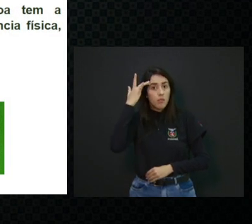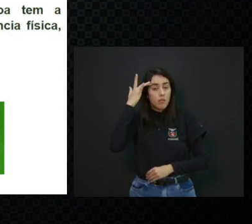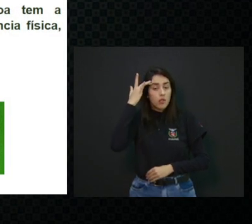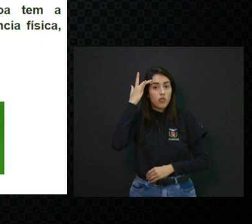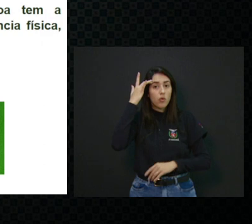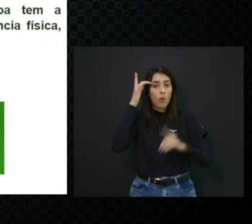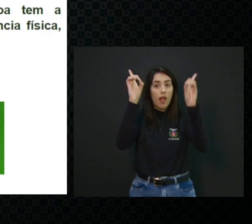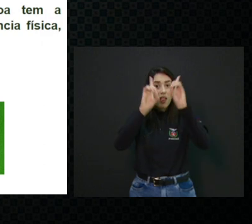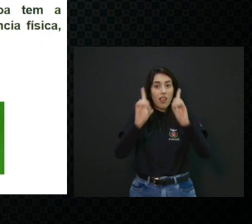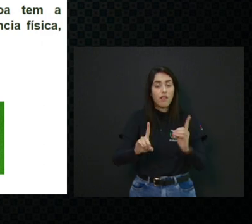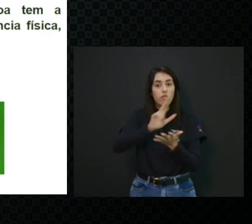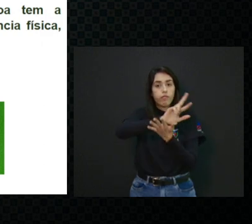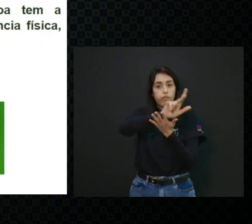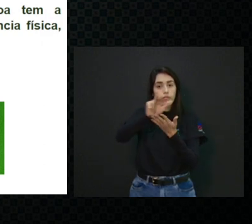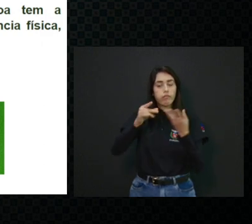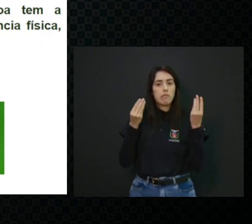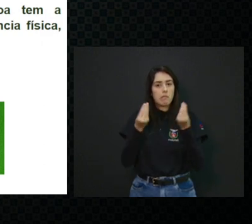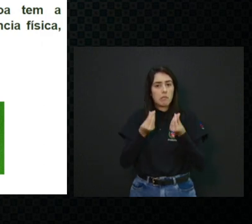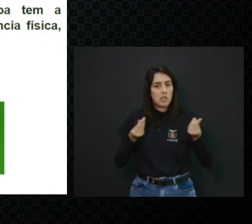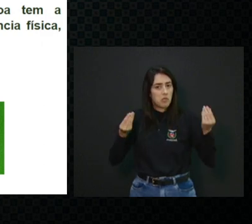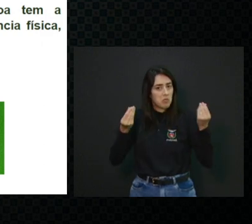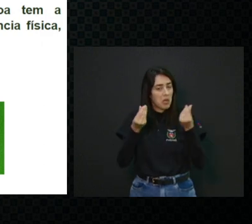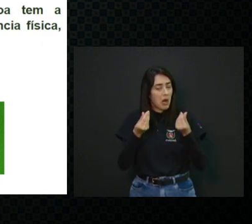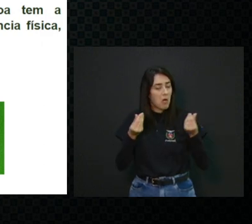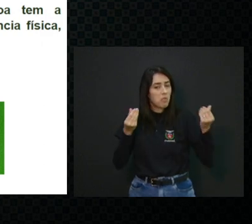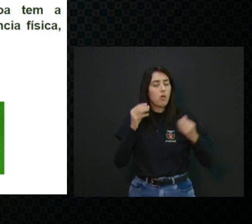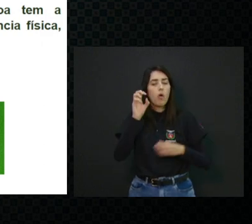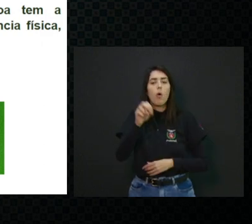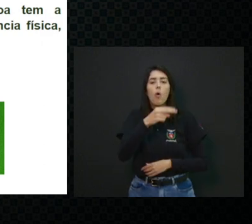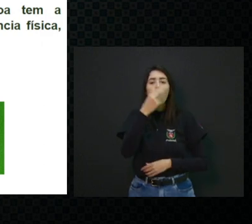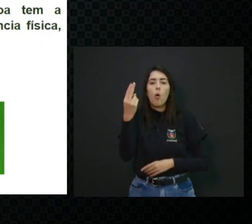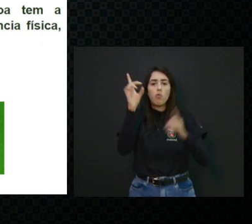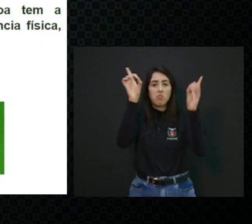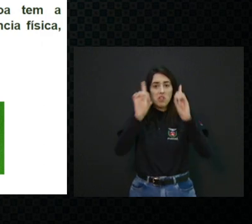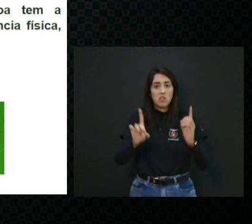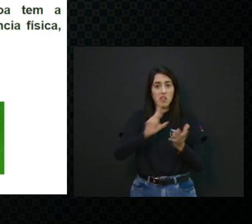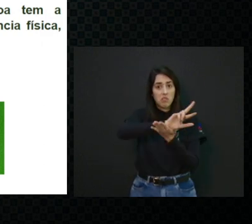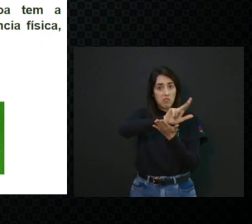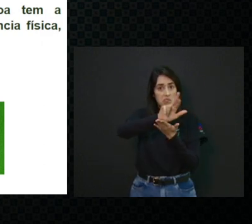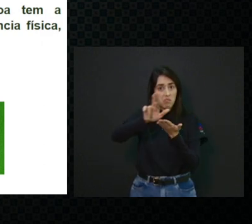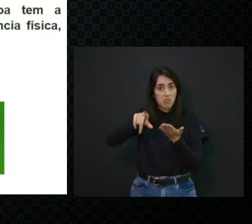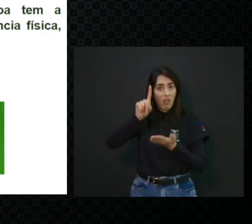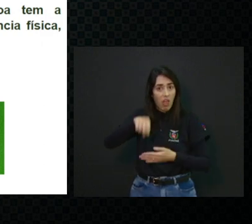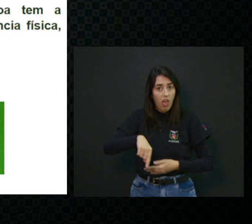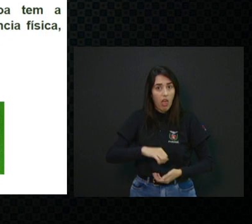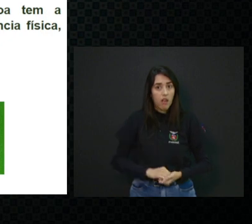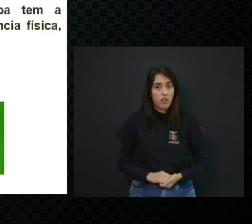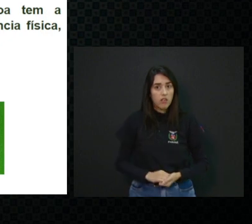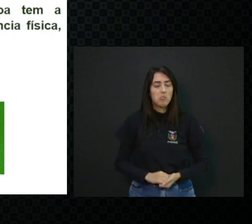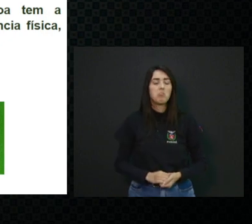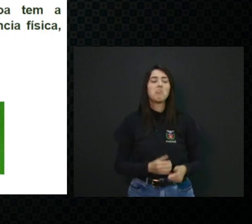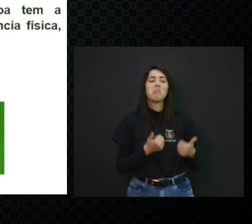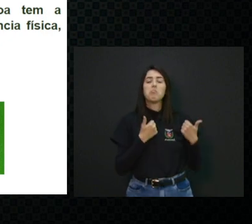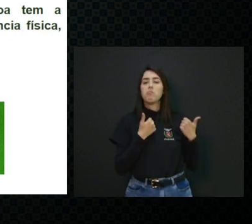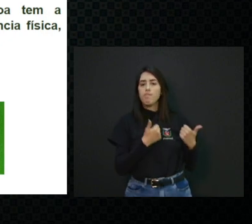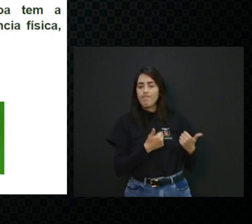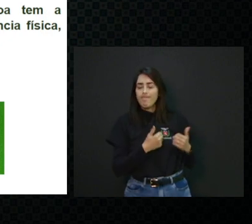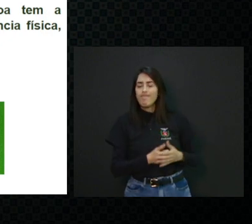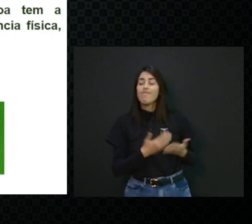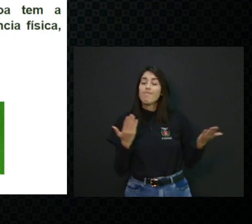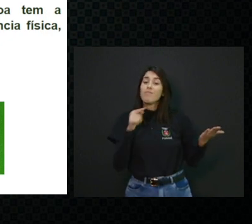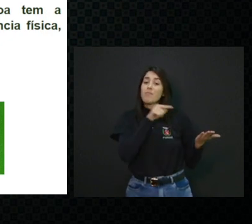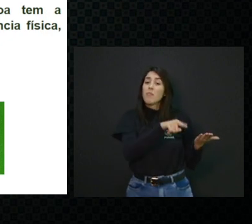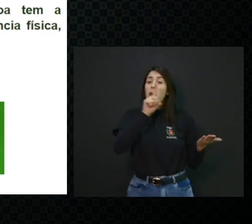deficiência múltipla sensorial ou com deficiência múltipla? Perfeito. Então, é